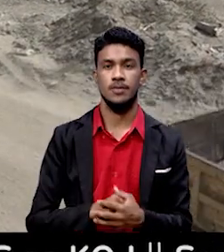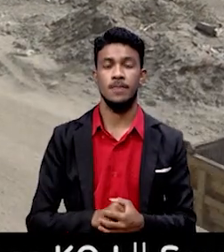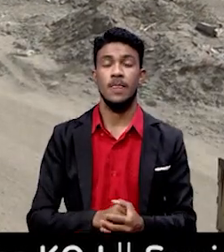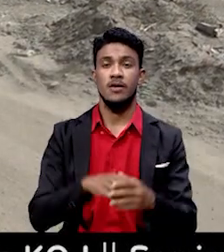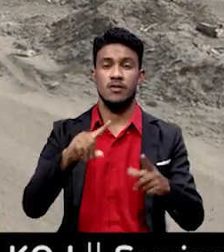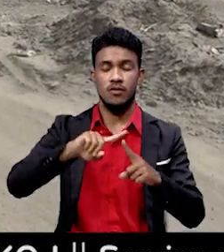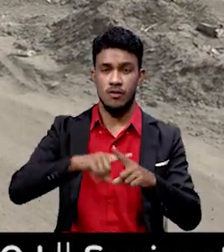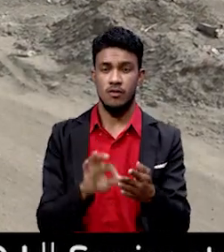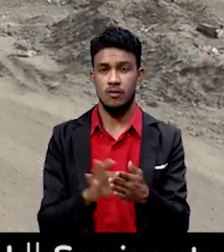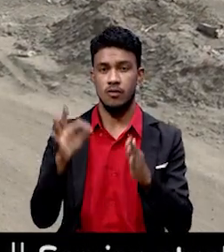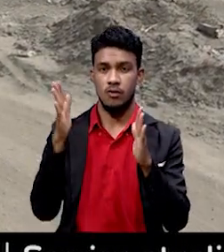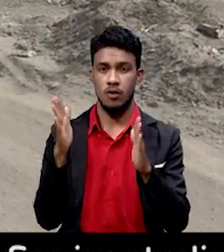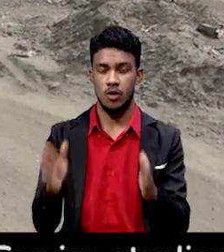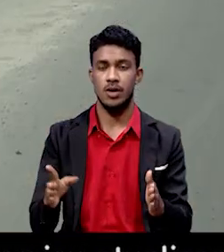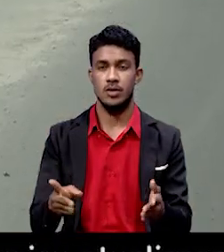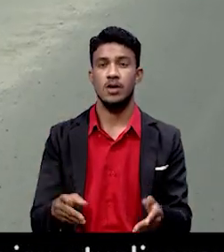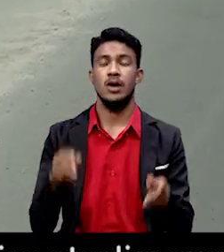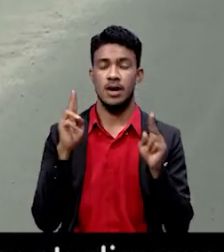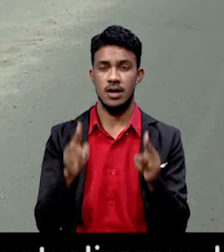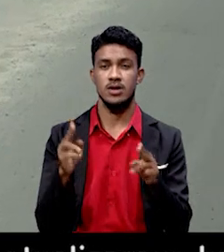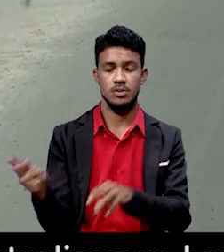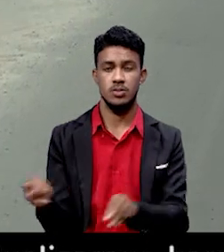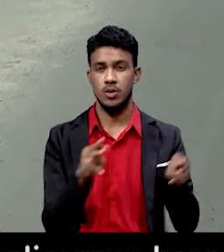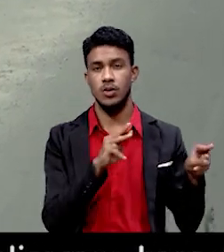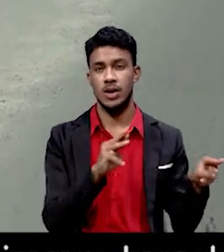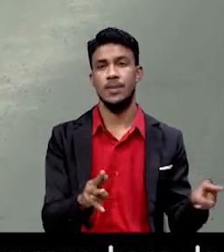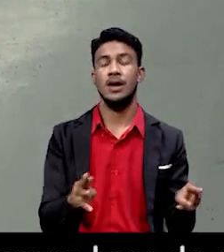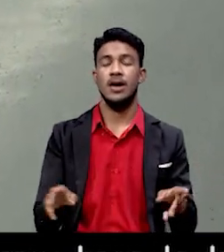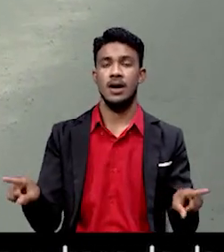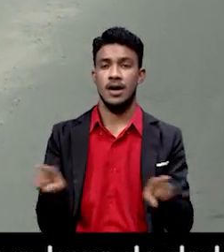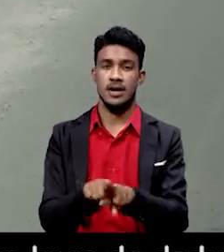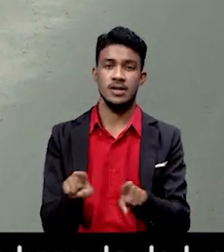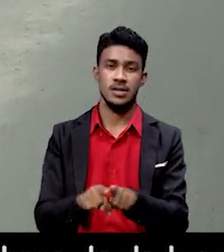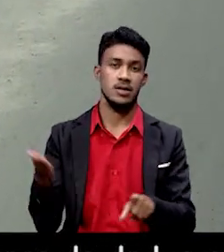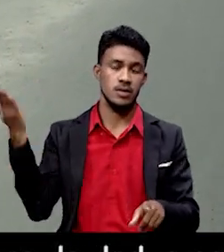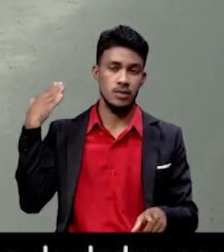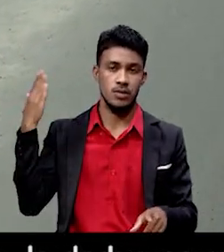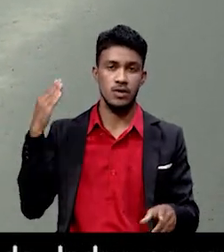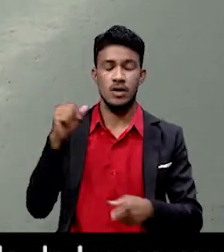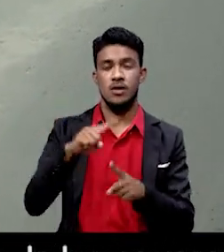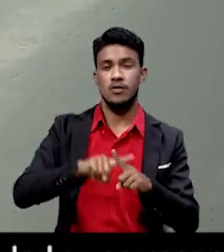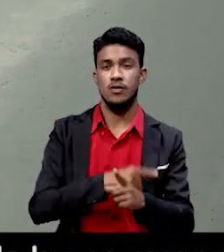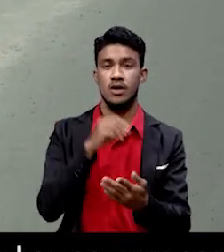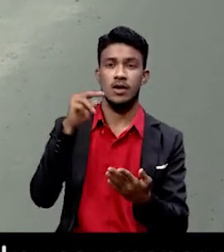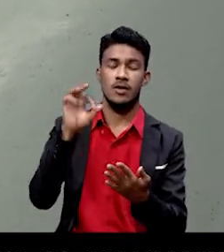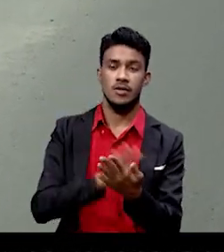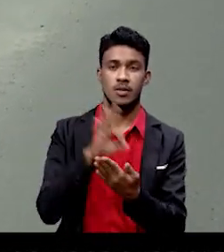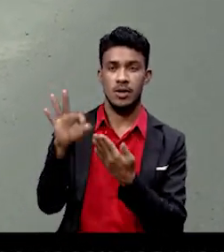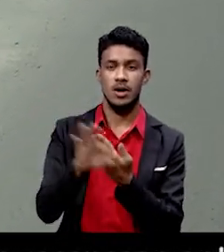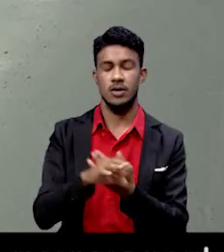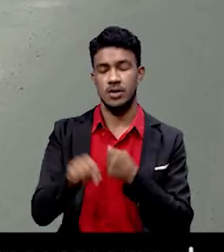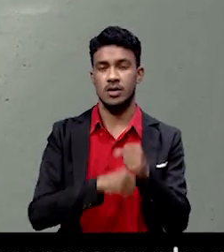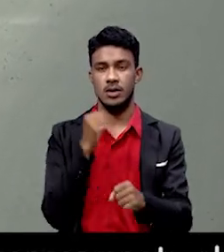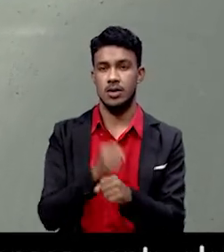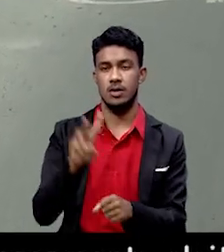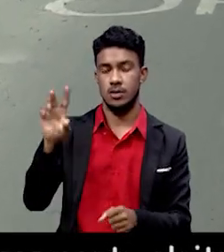forma ia tendência ato disipa, ka muda ne fase ba normal, ia fulan fevereiro tinan rihun rua rua nulo resen rua.